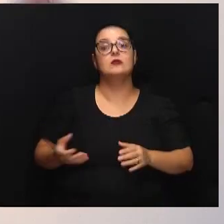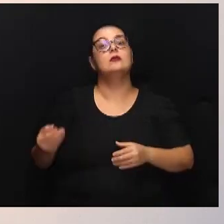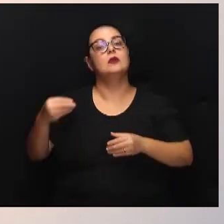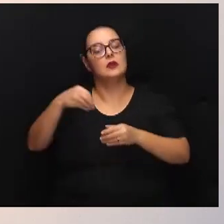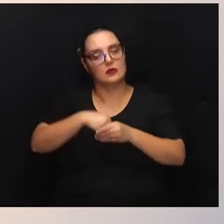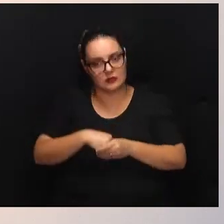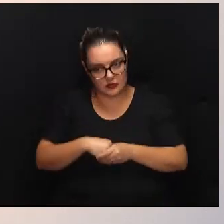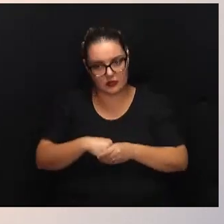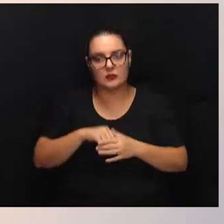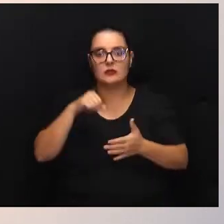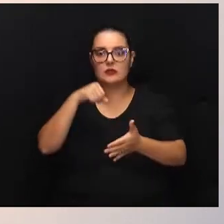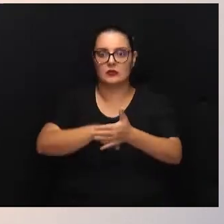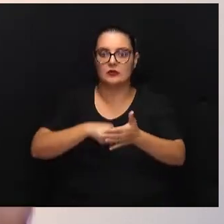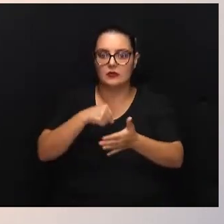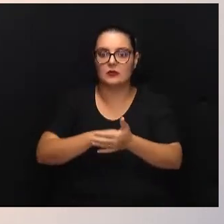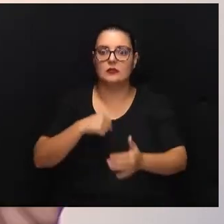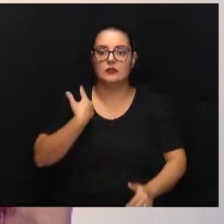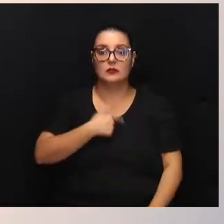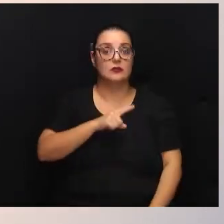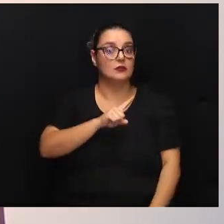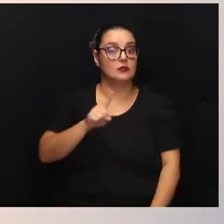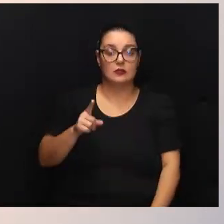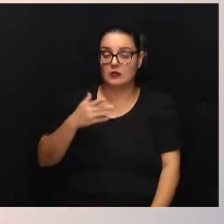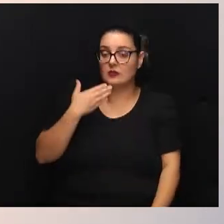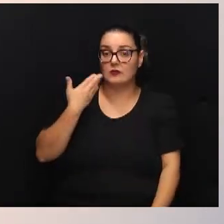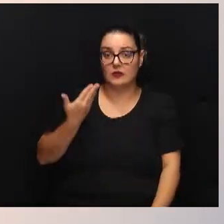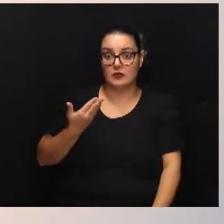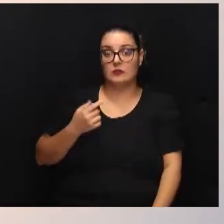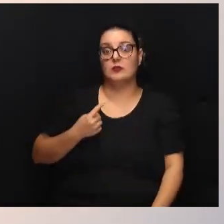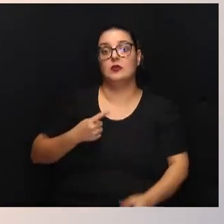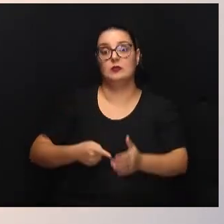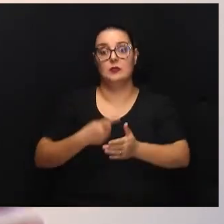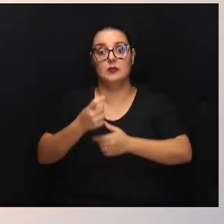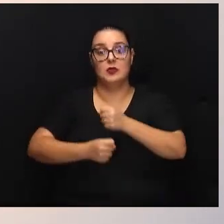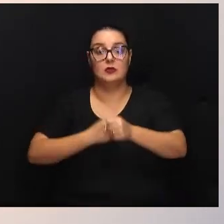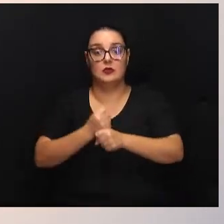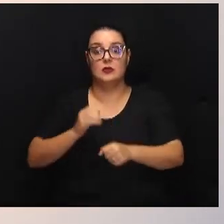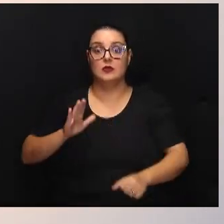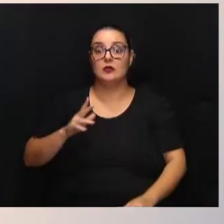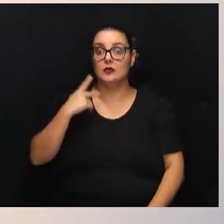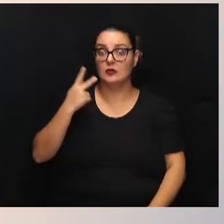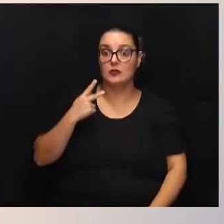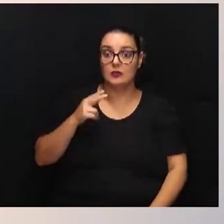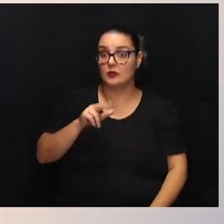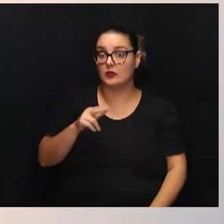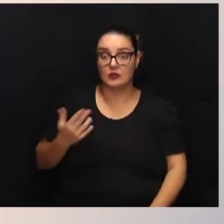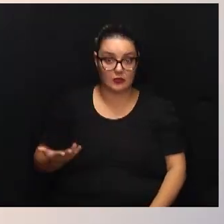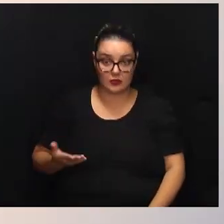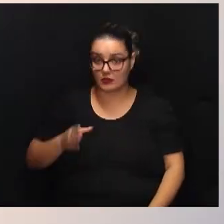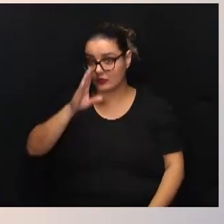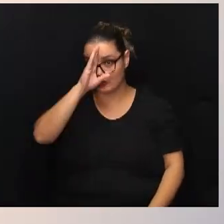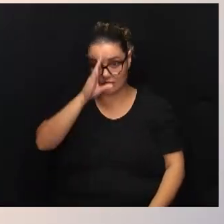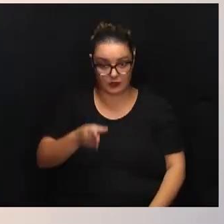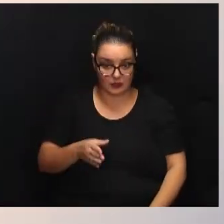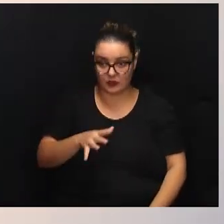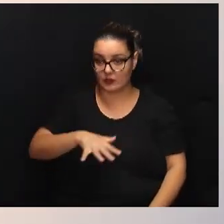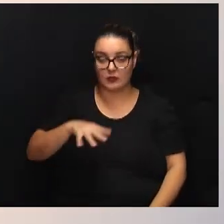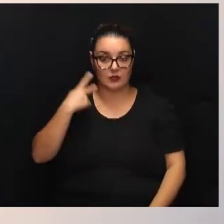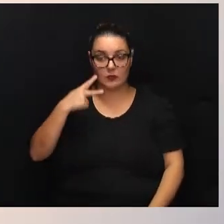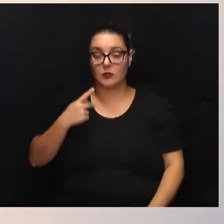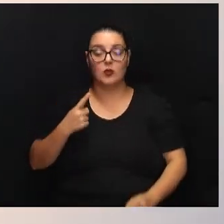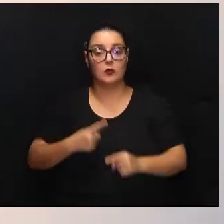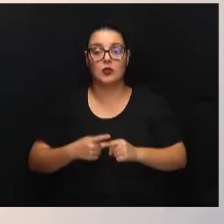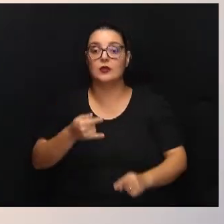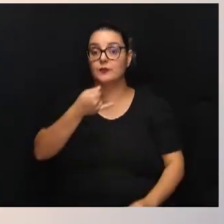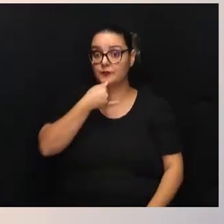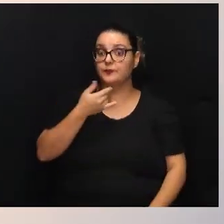fácil. Foi meu primeiro ano como candidata a vereadora. Eu nunca fui diretamente do meio político, porque, infelizmente, nós, principalmente eu, que